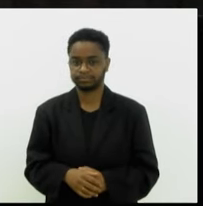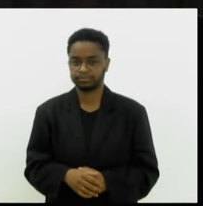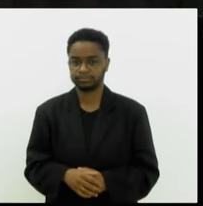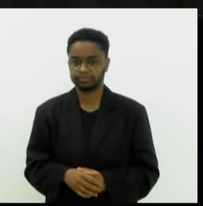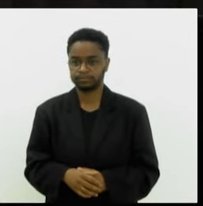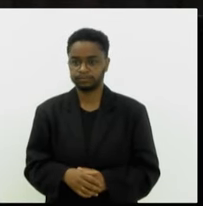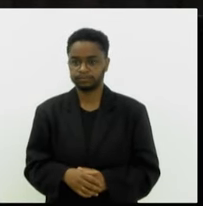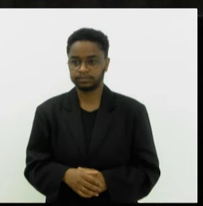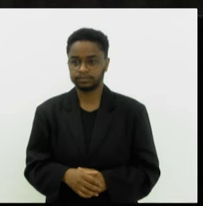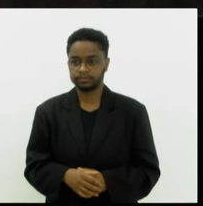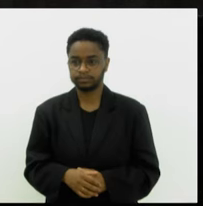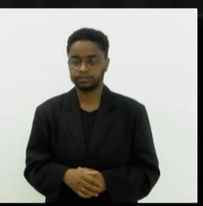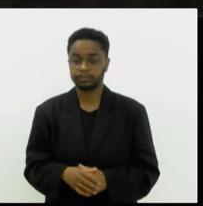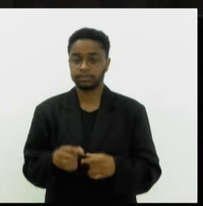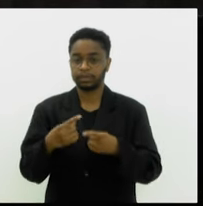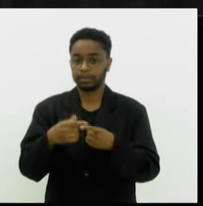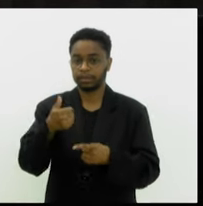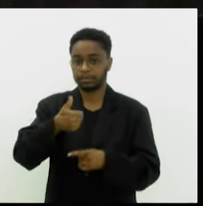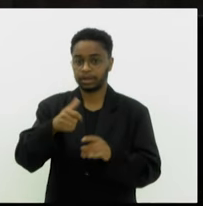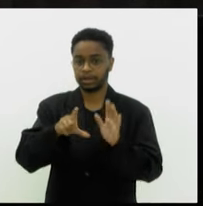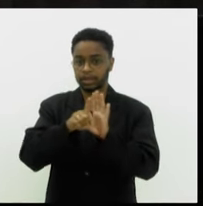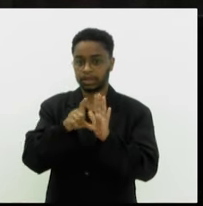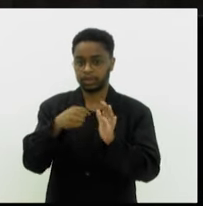na primeira lei que eu fiz aqui.